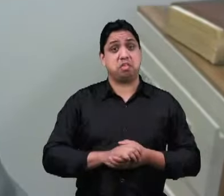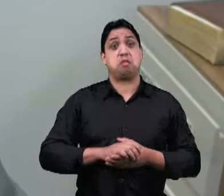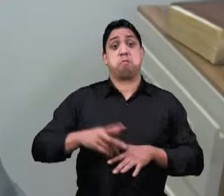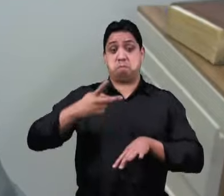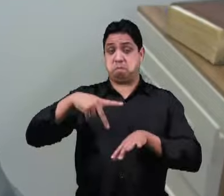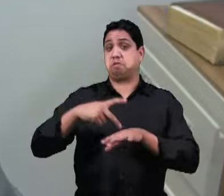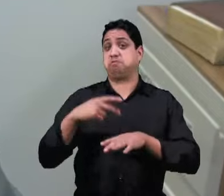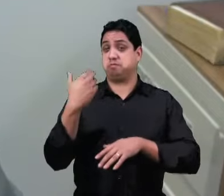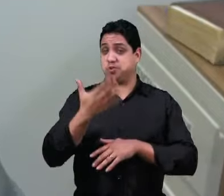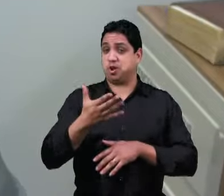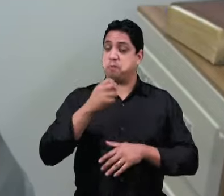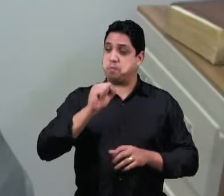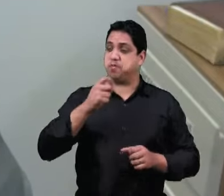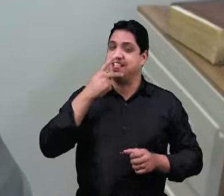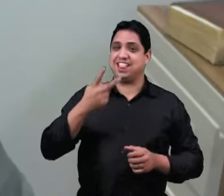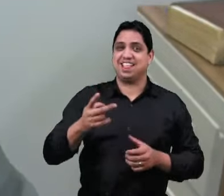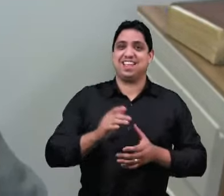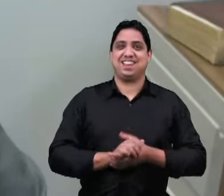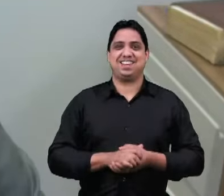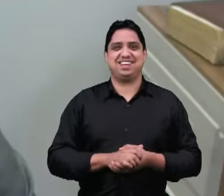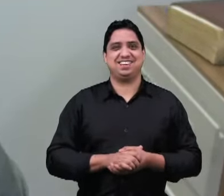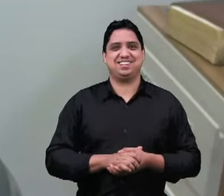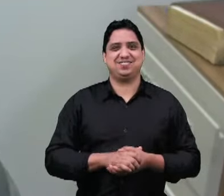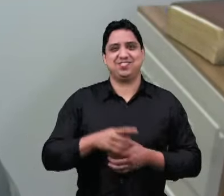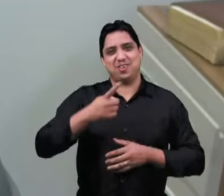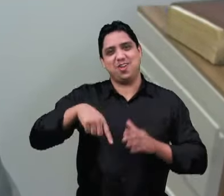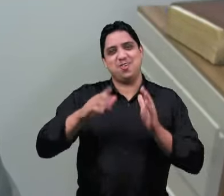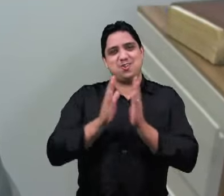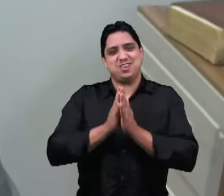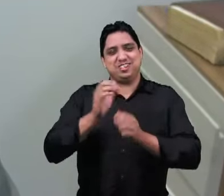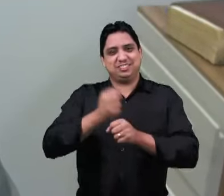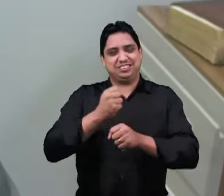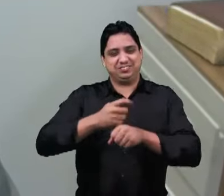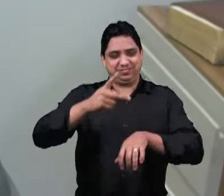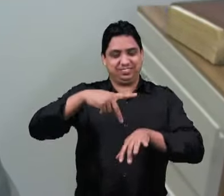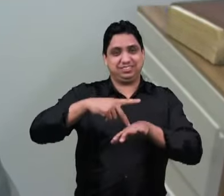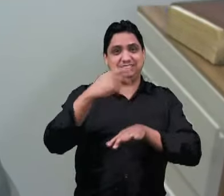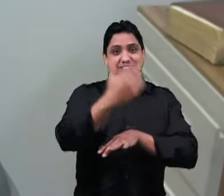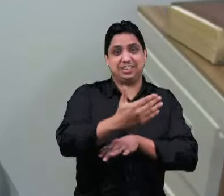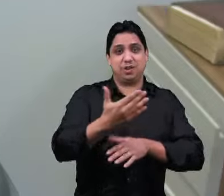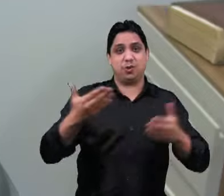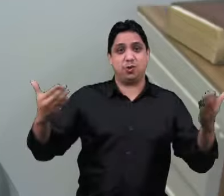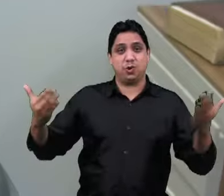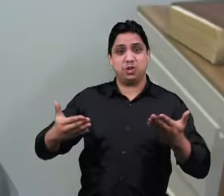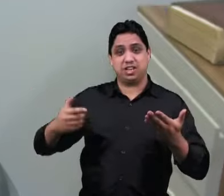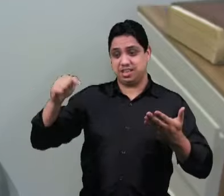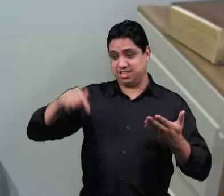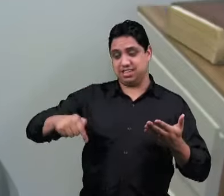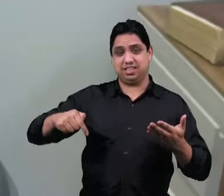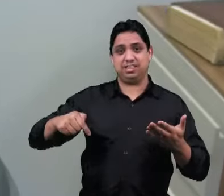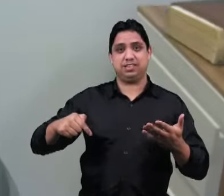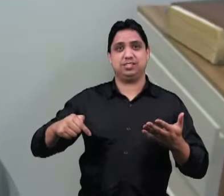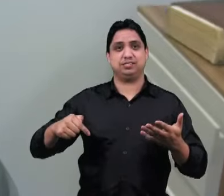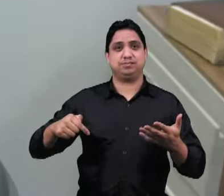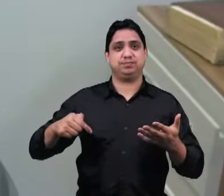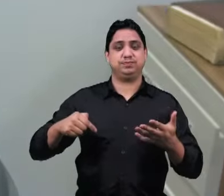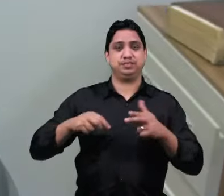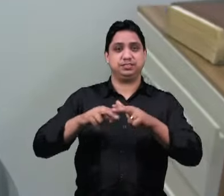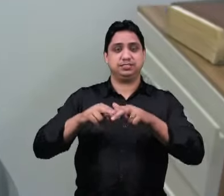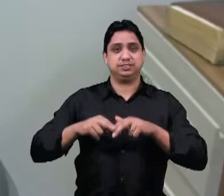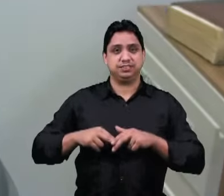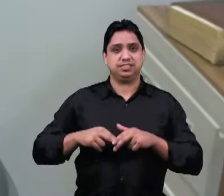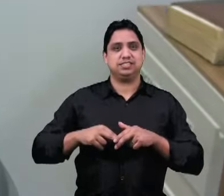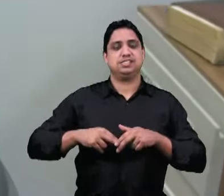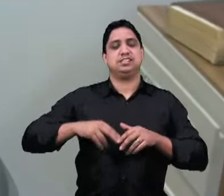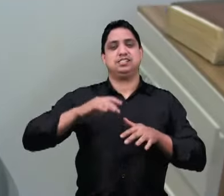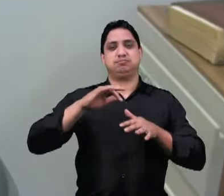internacional, né? Eu posso dizer assim. E já que estamos orando pela obra no exterior, estamos recebendo em nossos estúdios, aqui pelas nossas